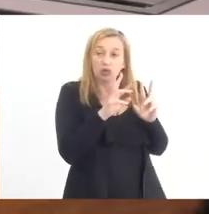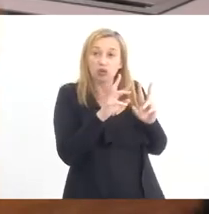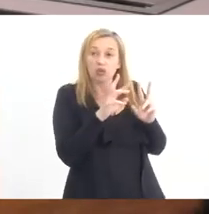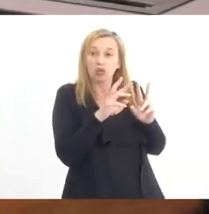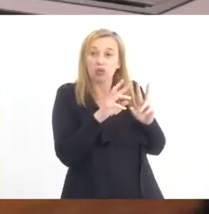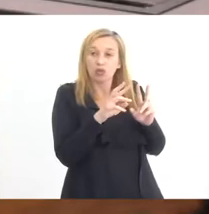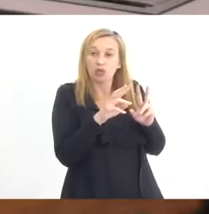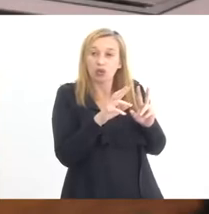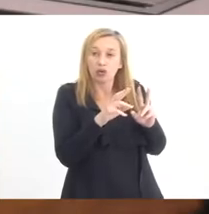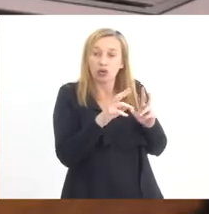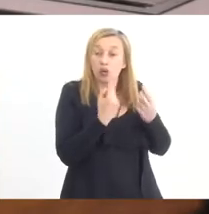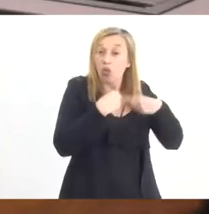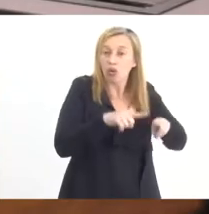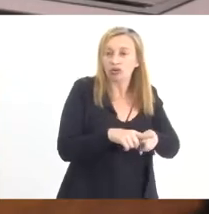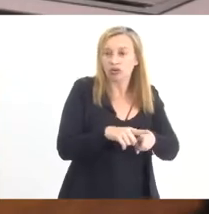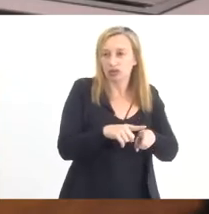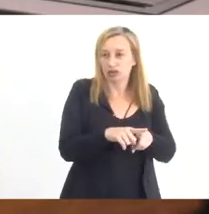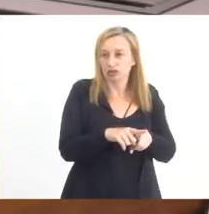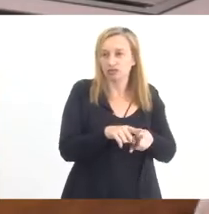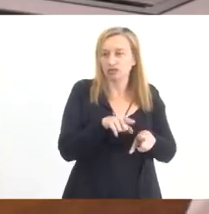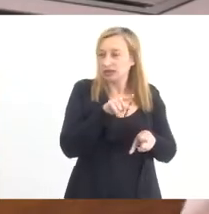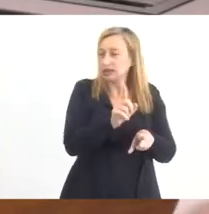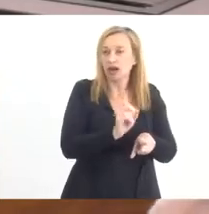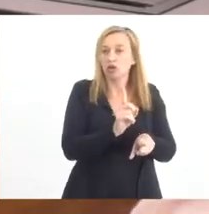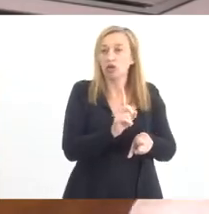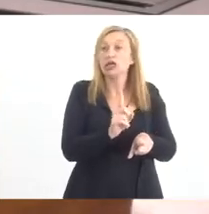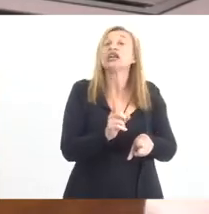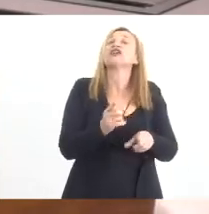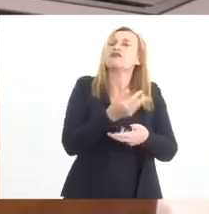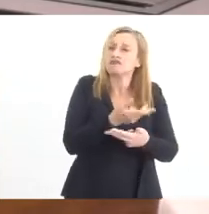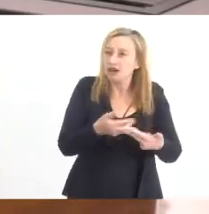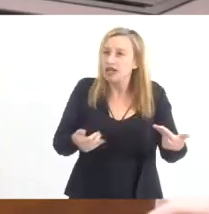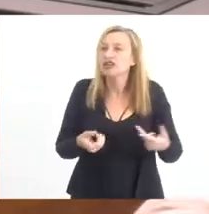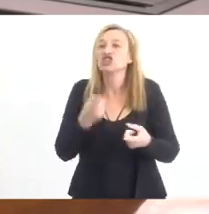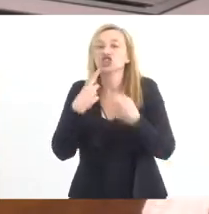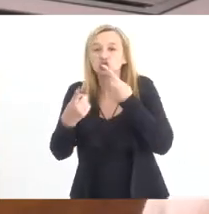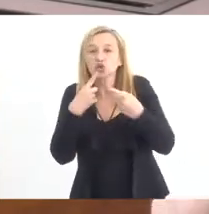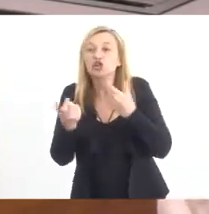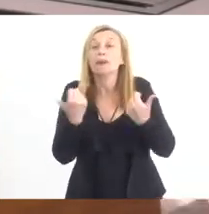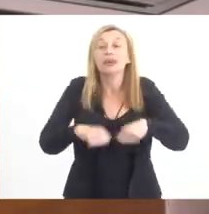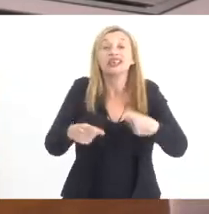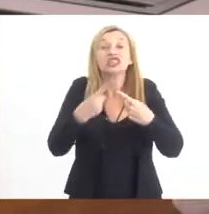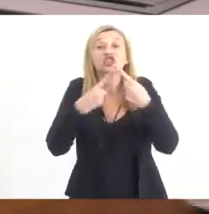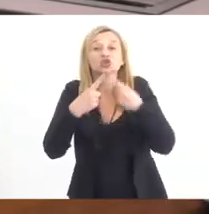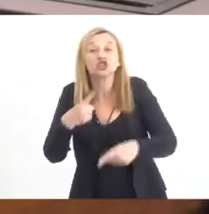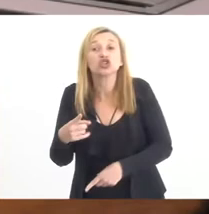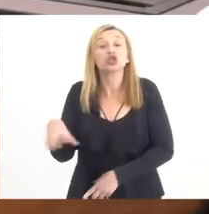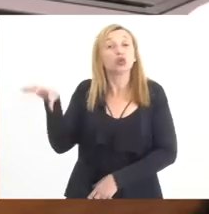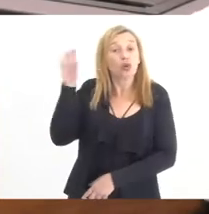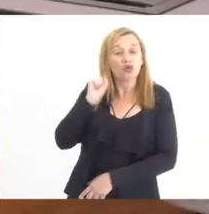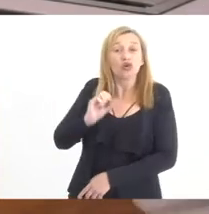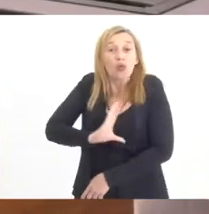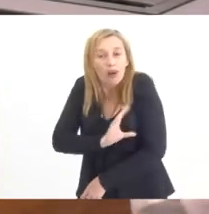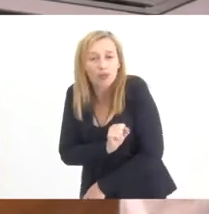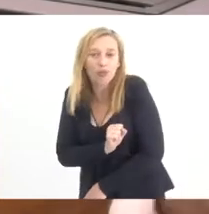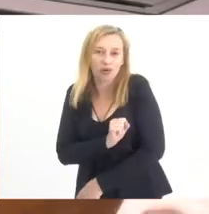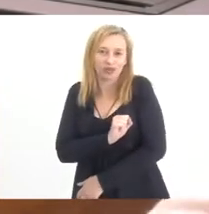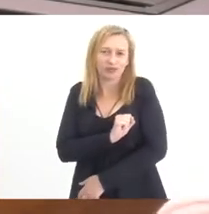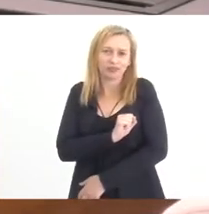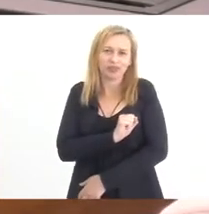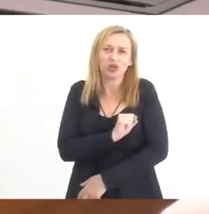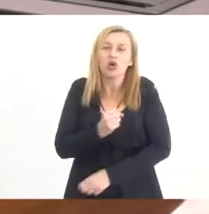e várias vezes já discutimos. Tem que ser discutido, mas tem que ser escutado o clamor.